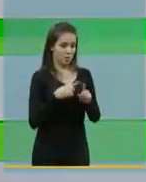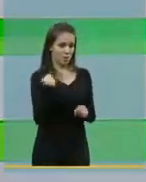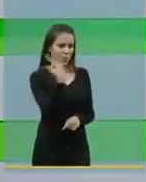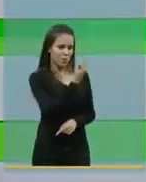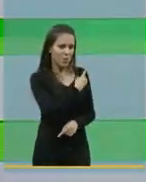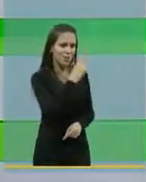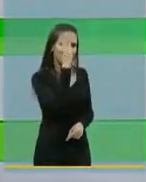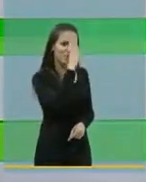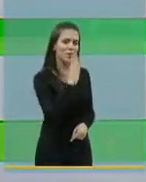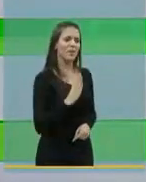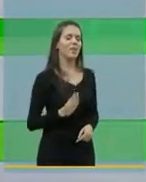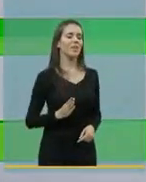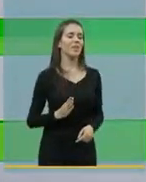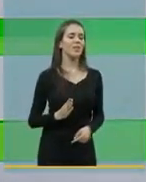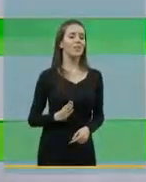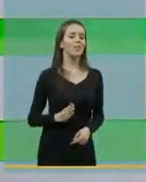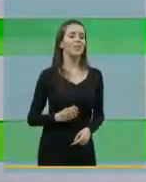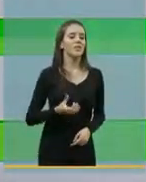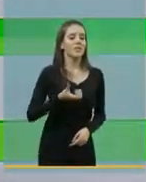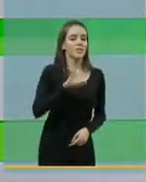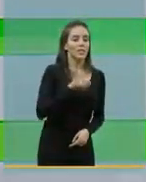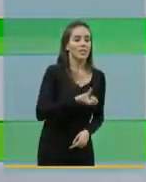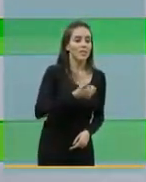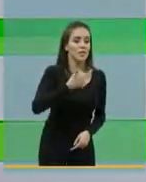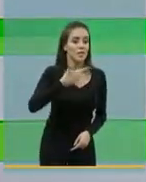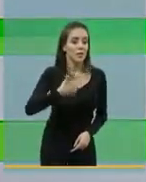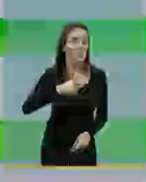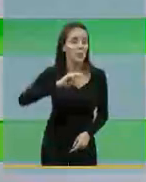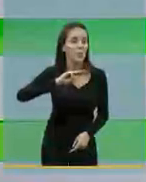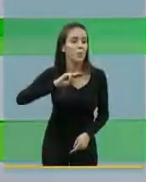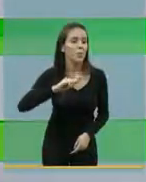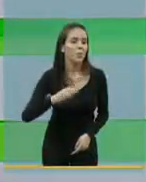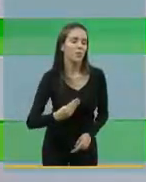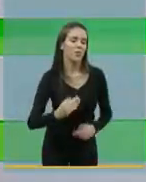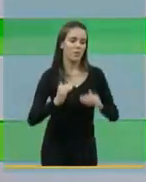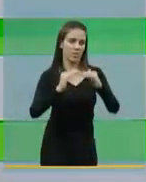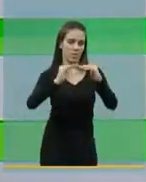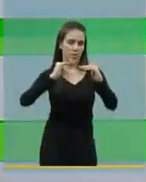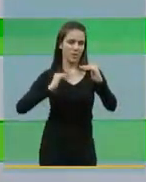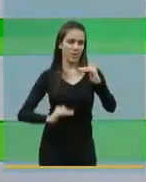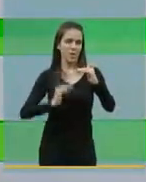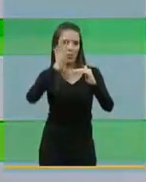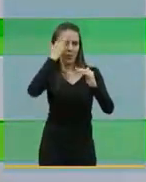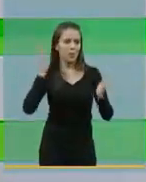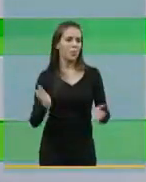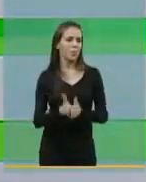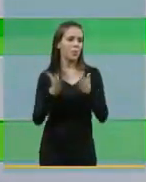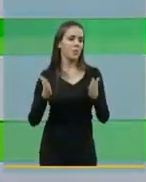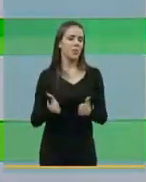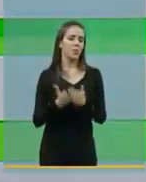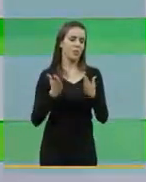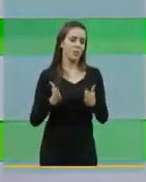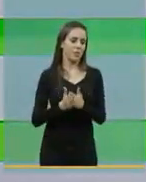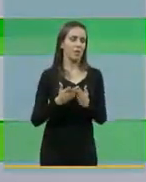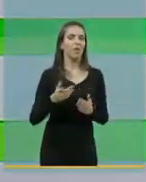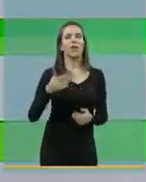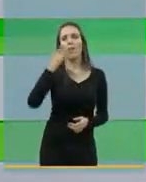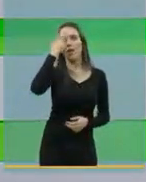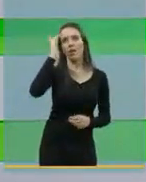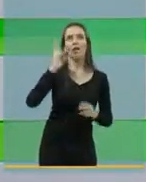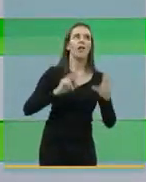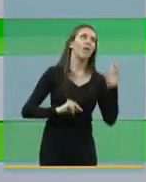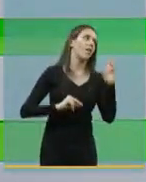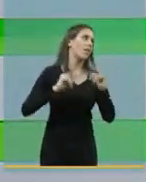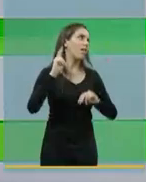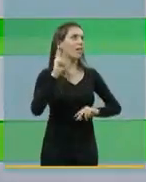brasileiros 62 milhões abaixo da linha da pobreza obladi que